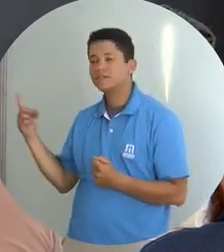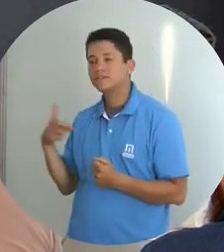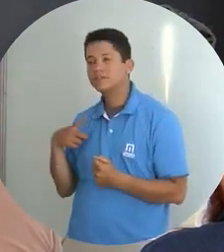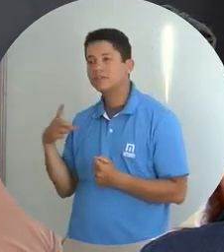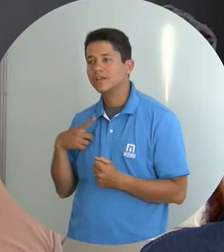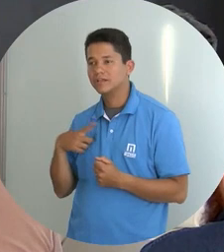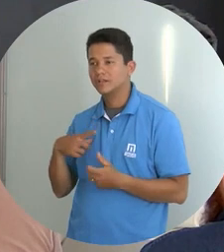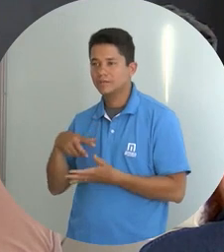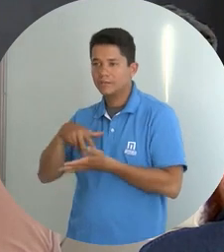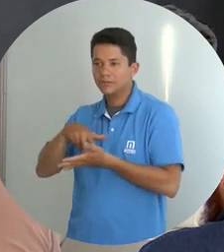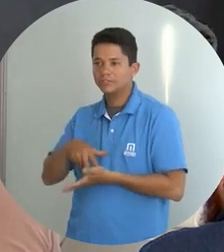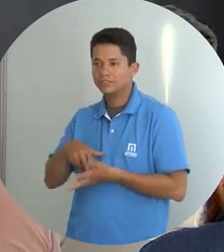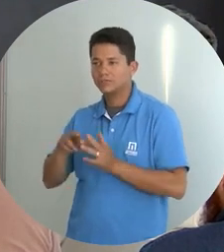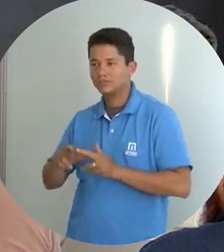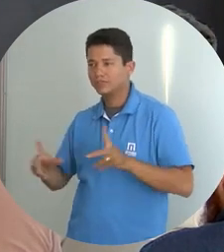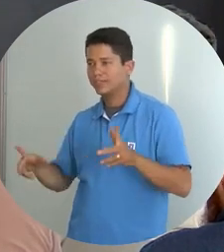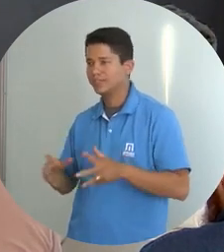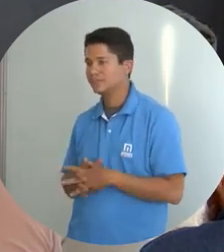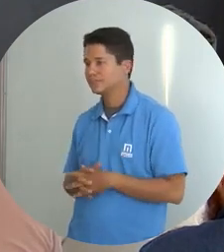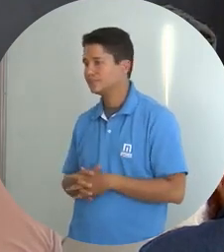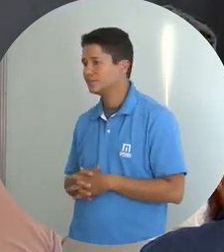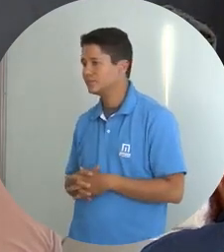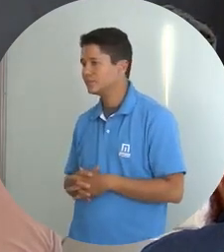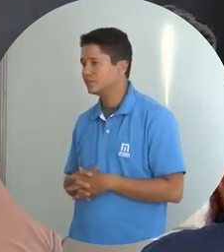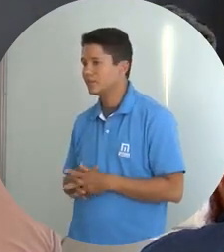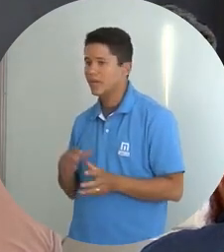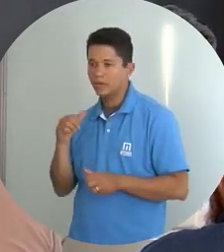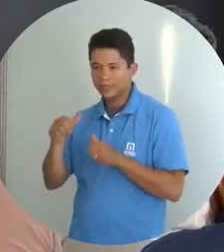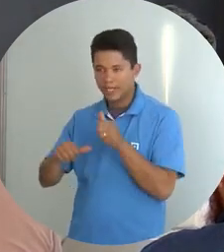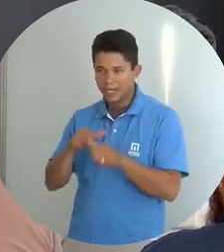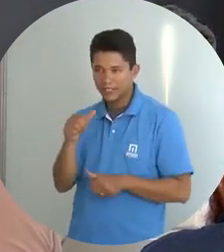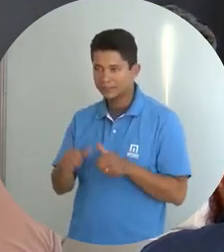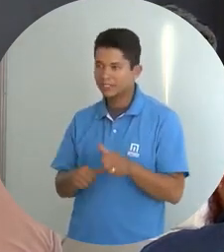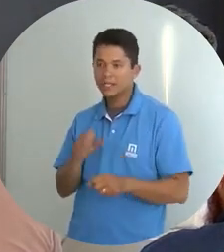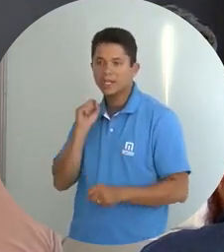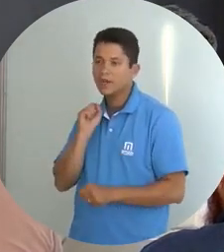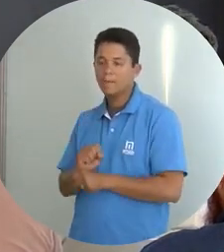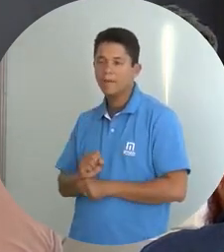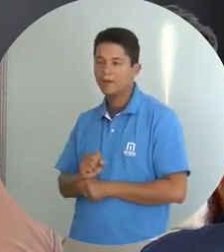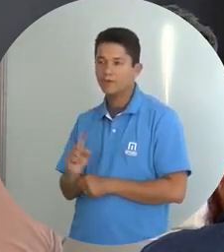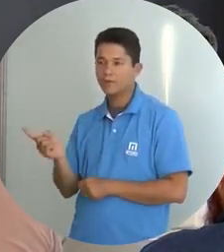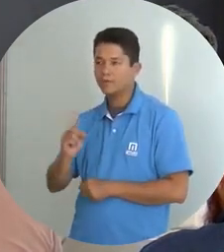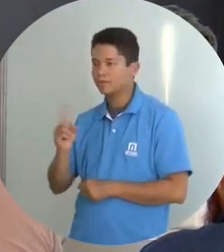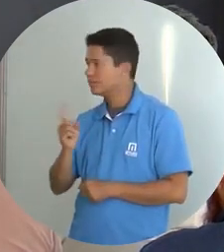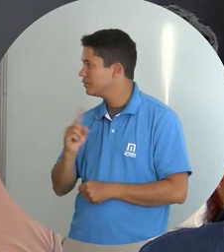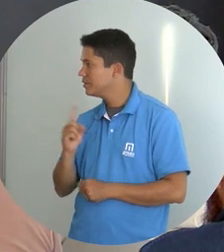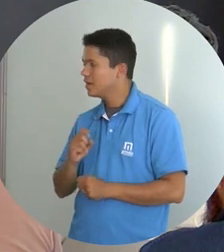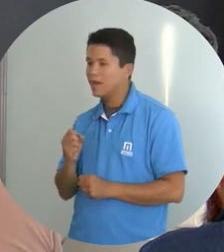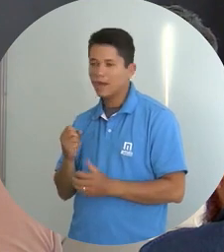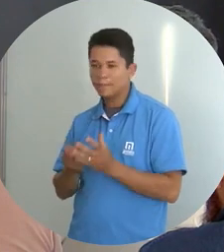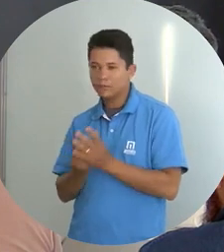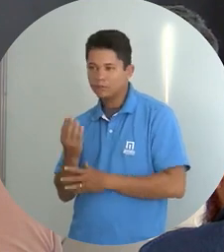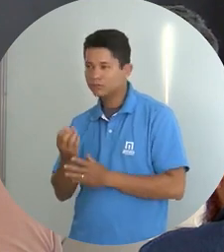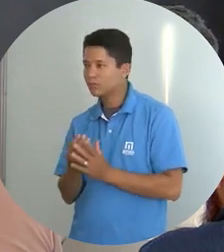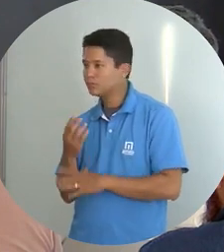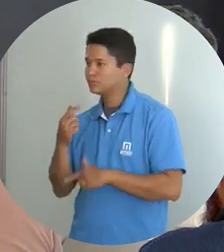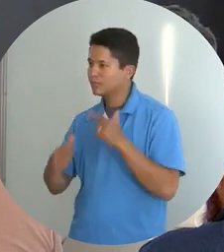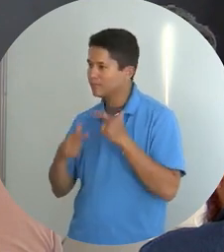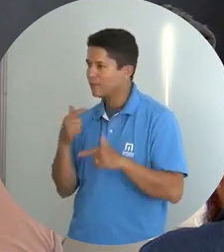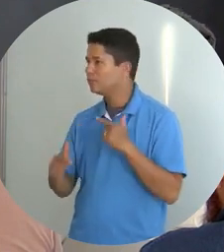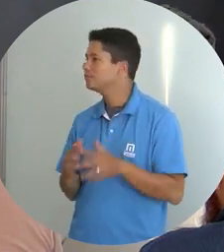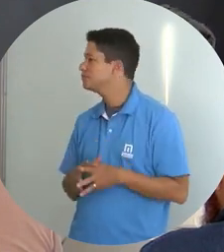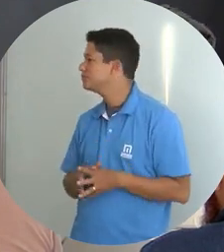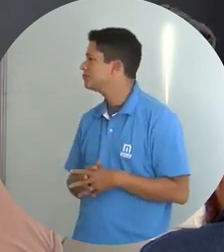diferente, e essa alternância não parou a produção. Então,